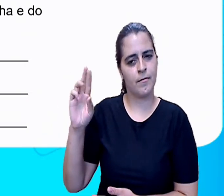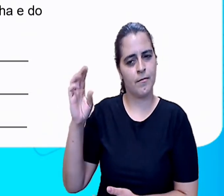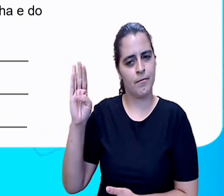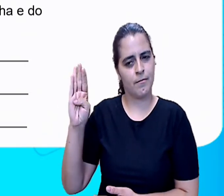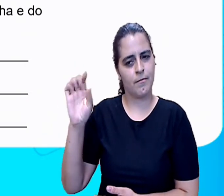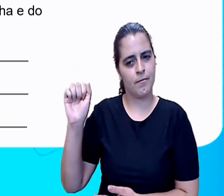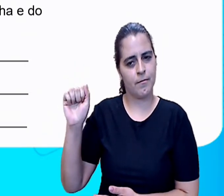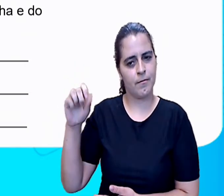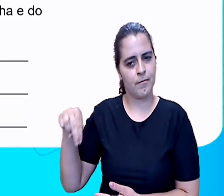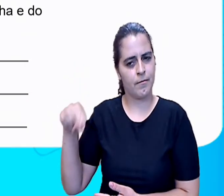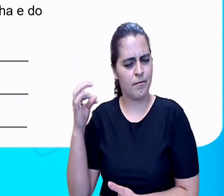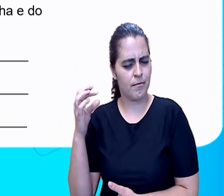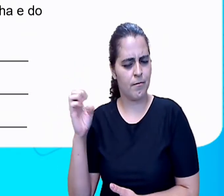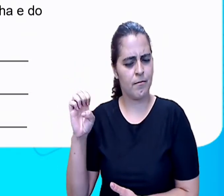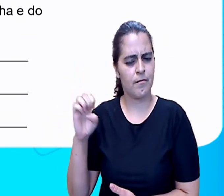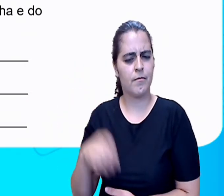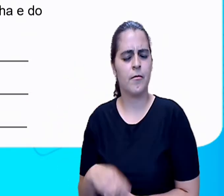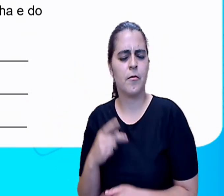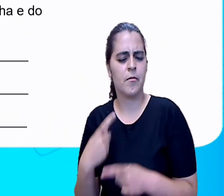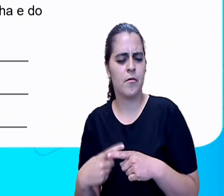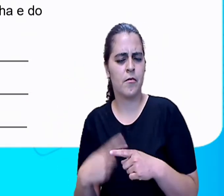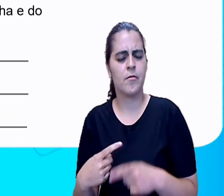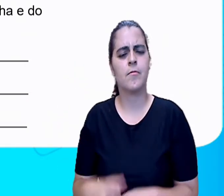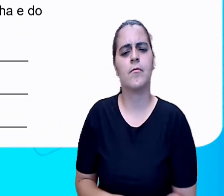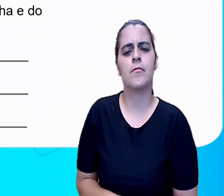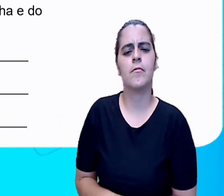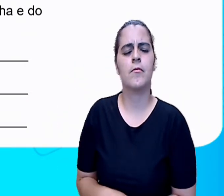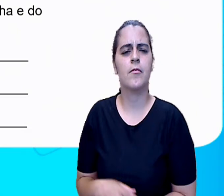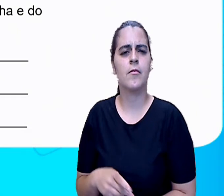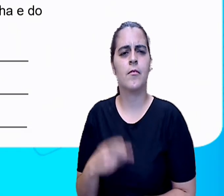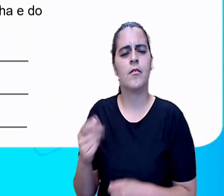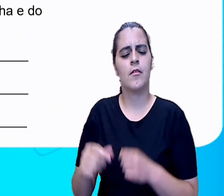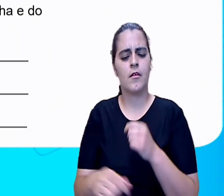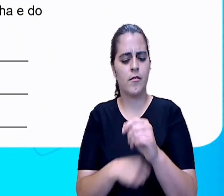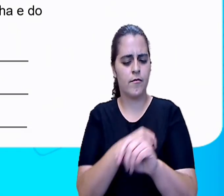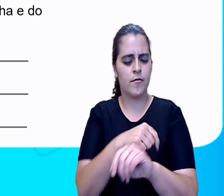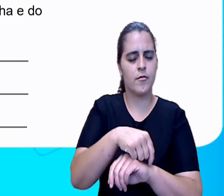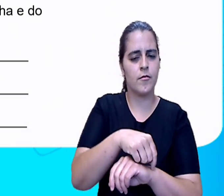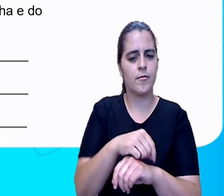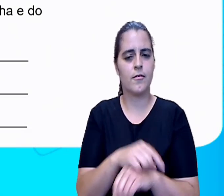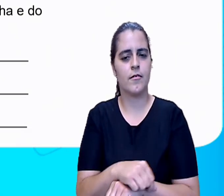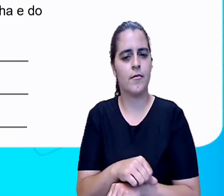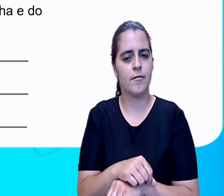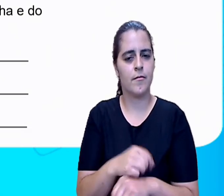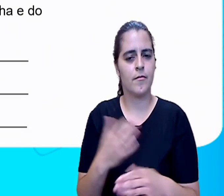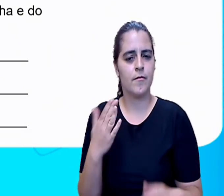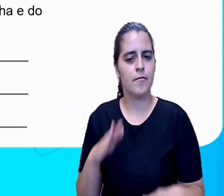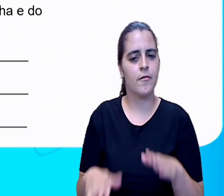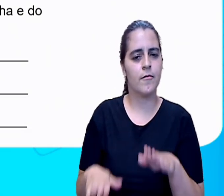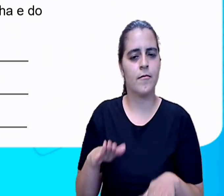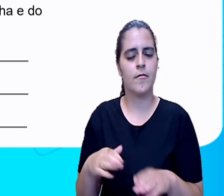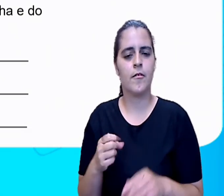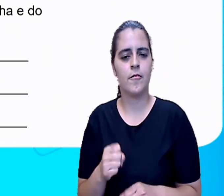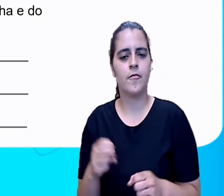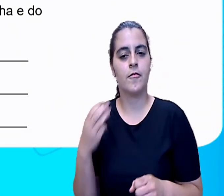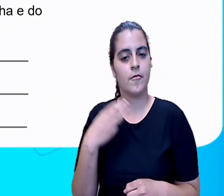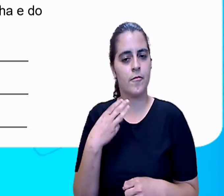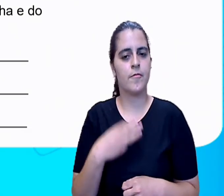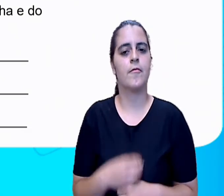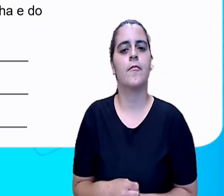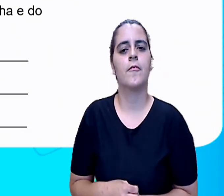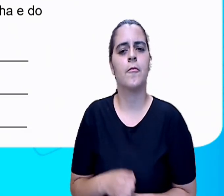E o porquê, eu já falei com vocês, porque o barbante é flexível. Agora, vamos juntos. A